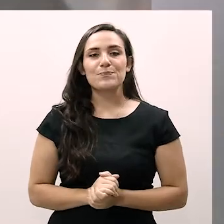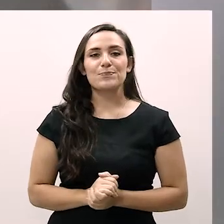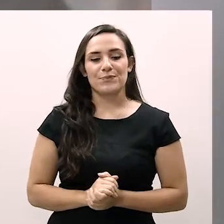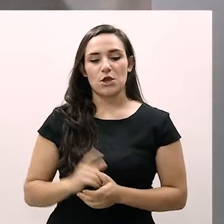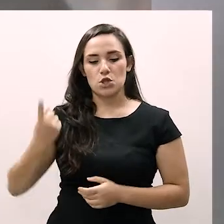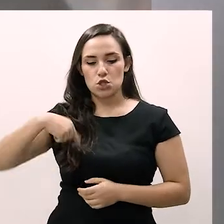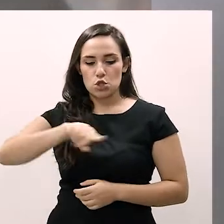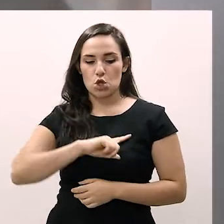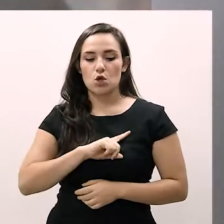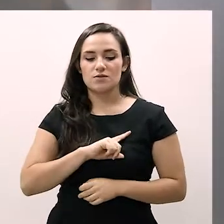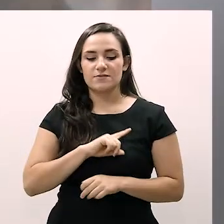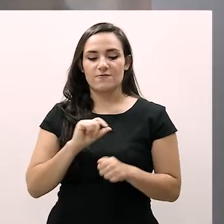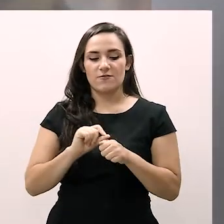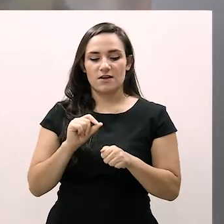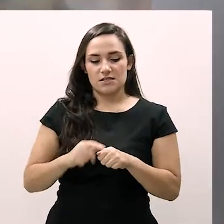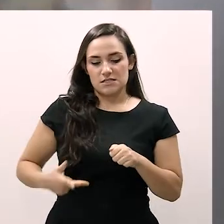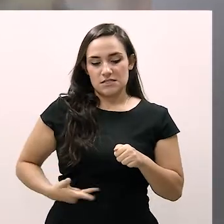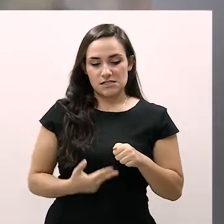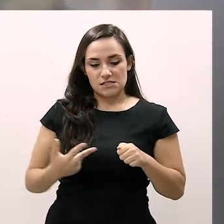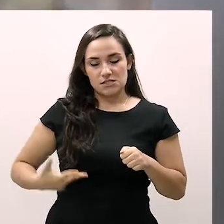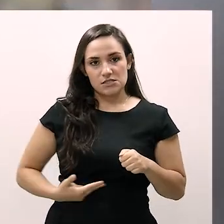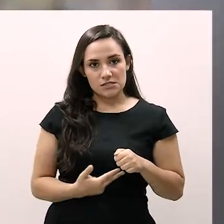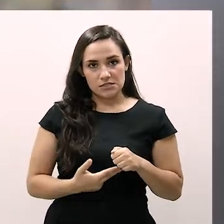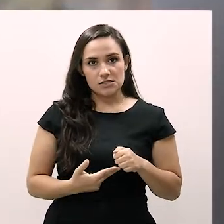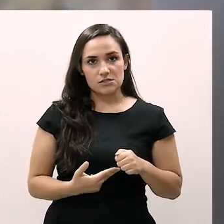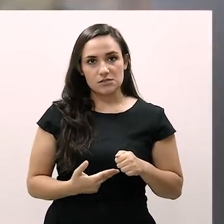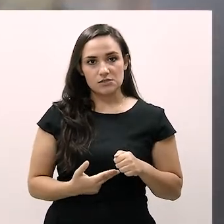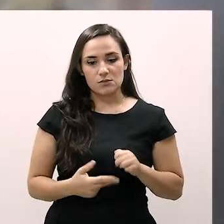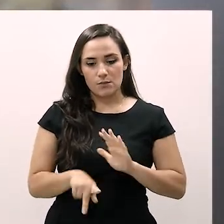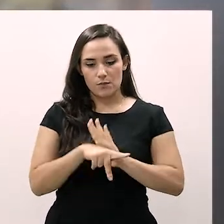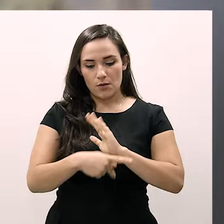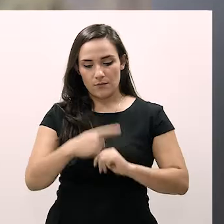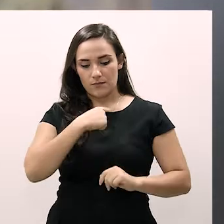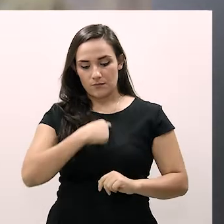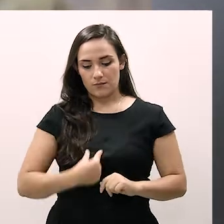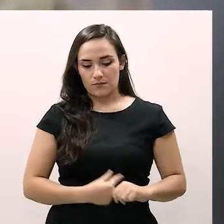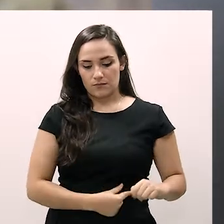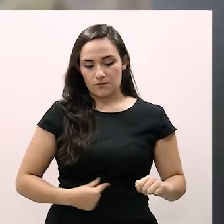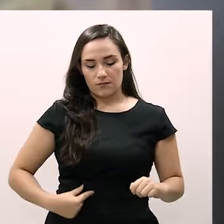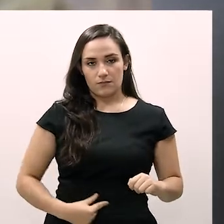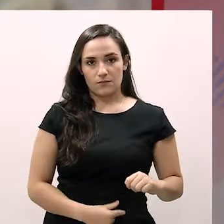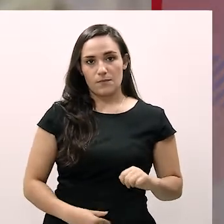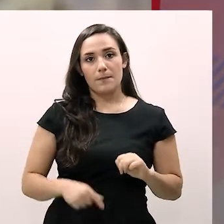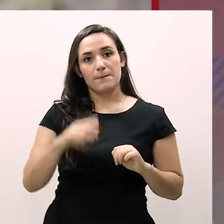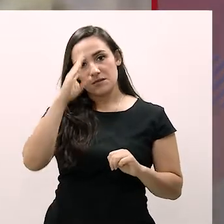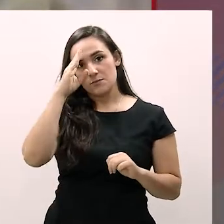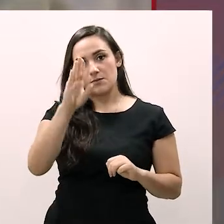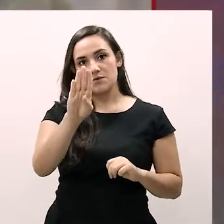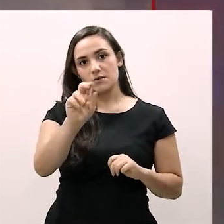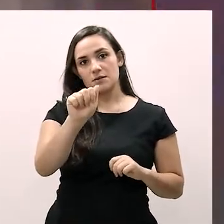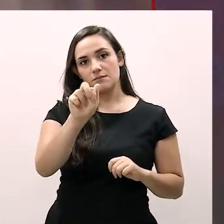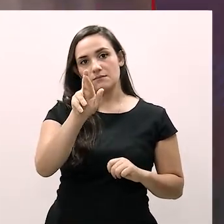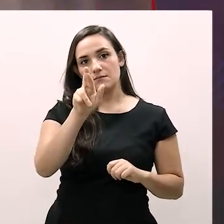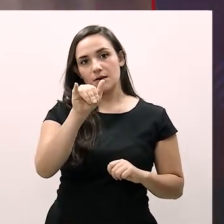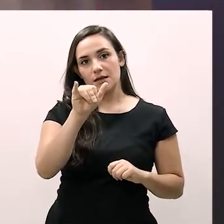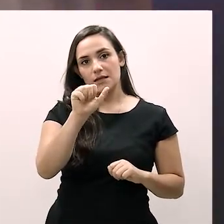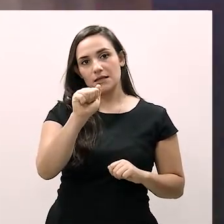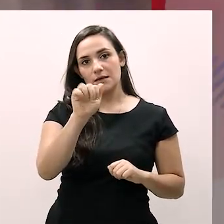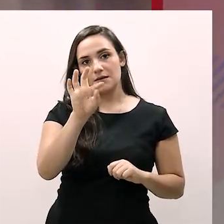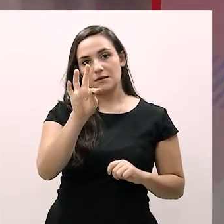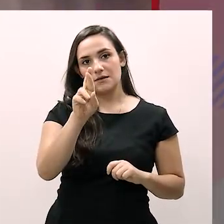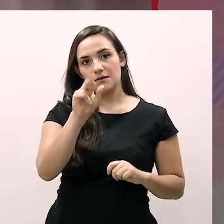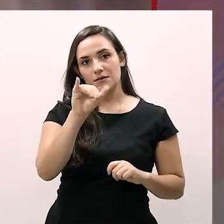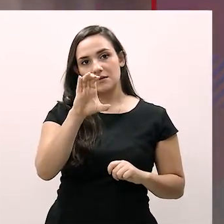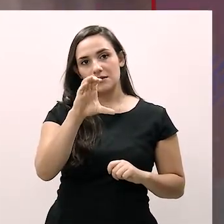do aparelho digestivo e com ênfase em cirurgia bariátrica, temos, mostrando quão graves são esses